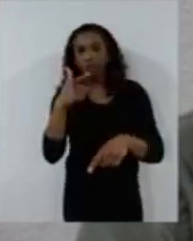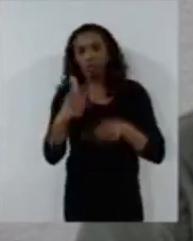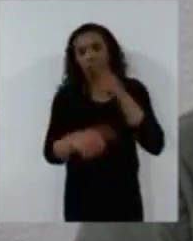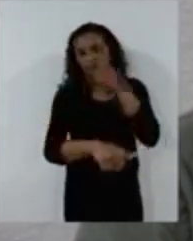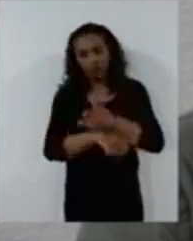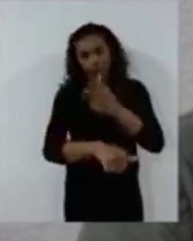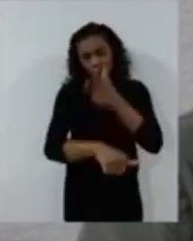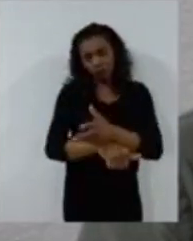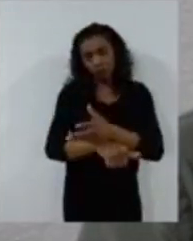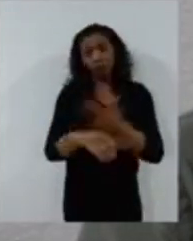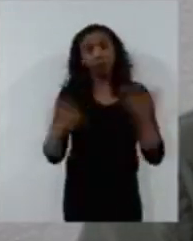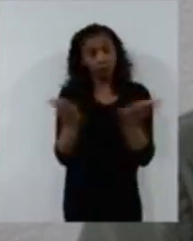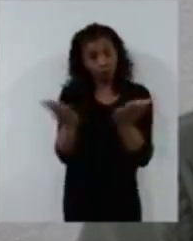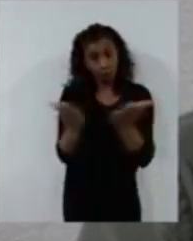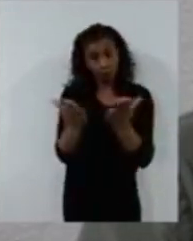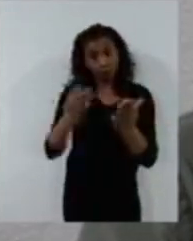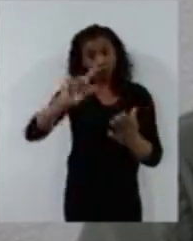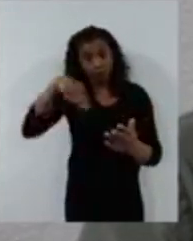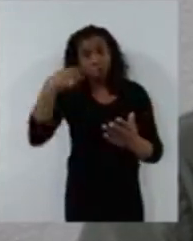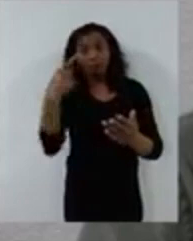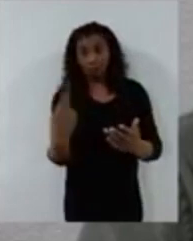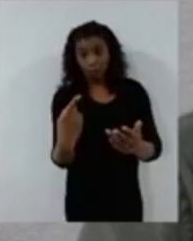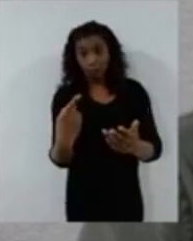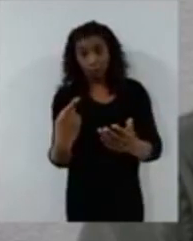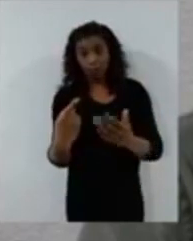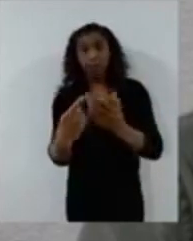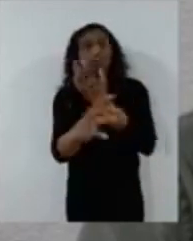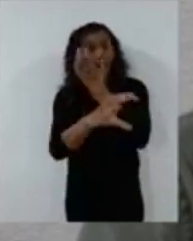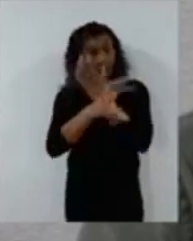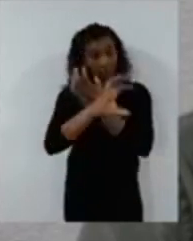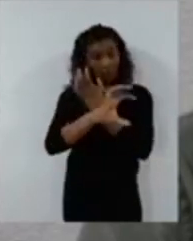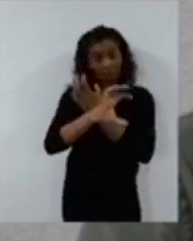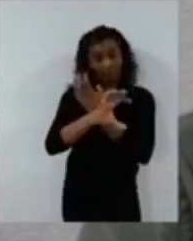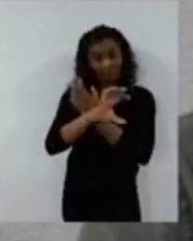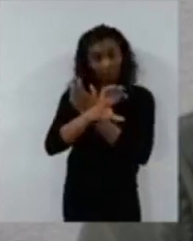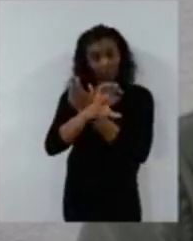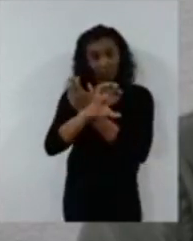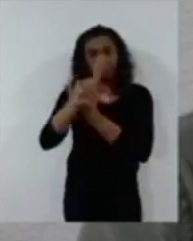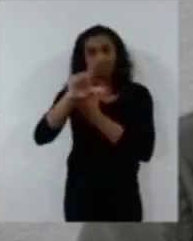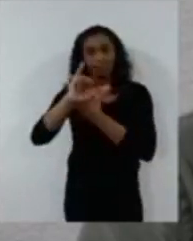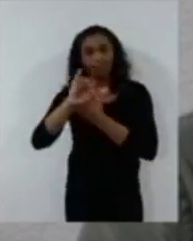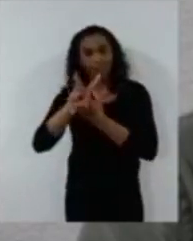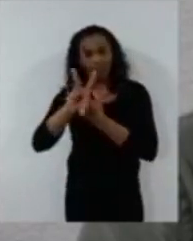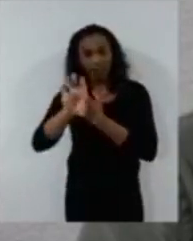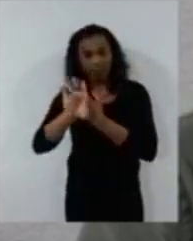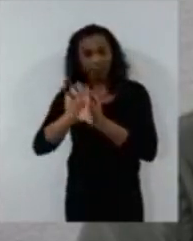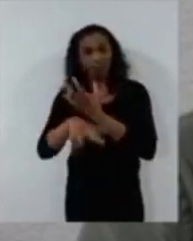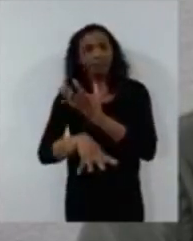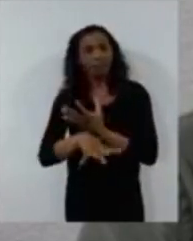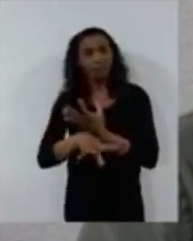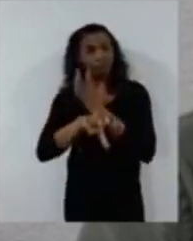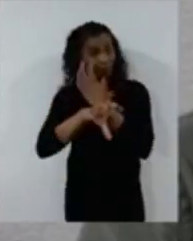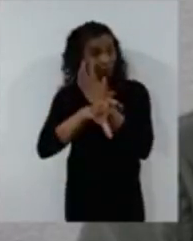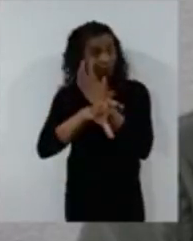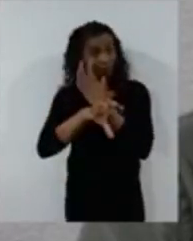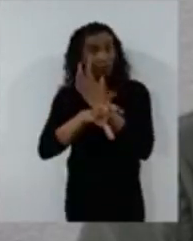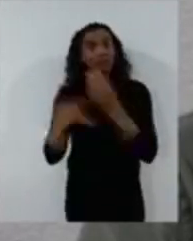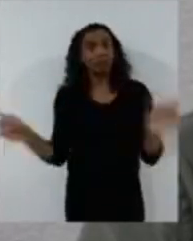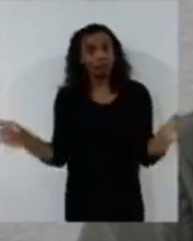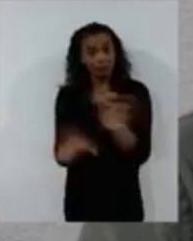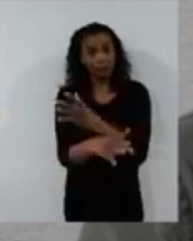momento, logo após a live, estaremos disponibilizando ele